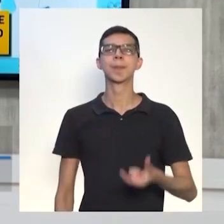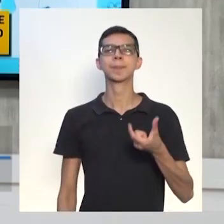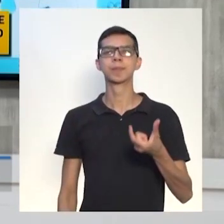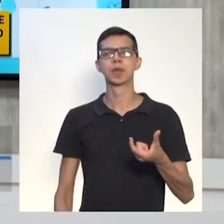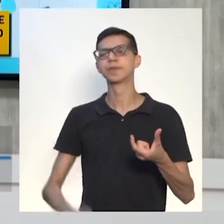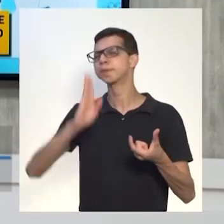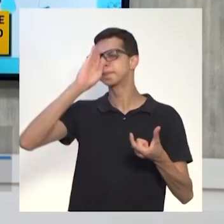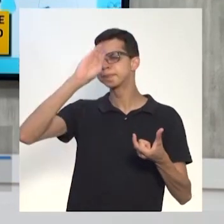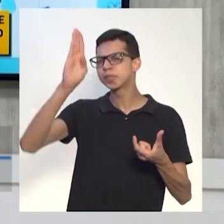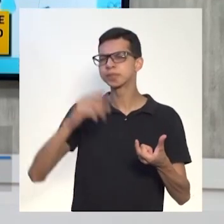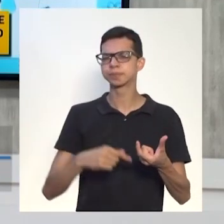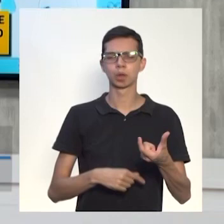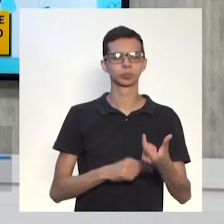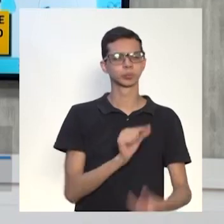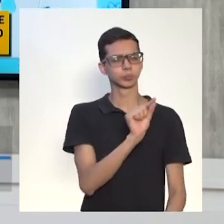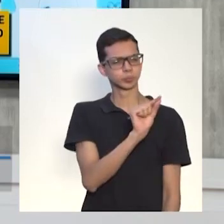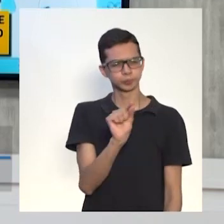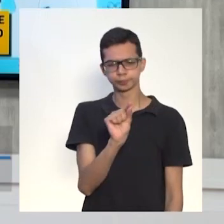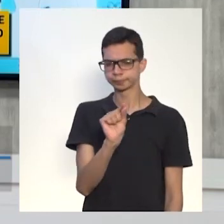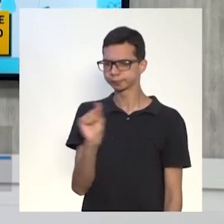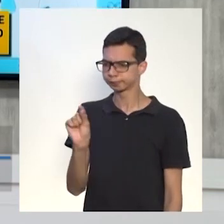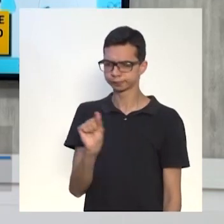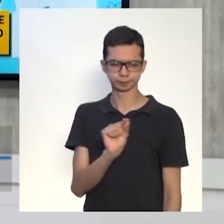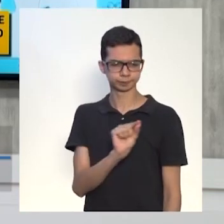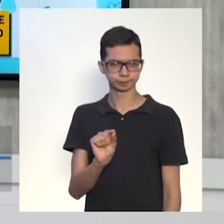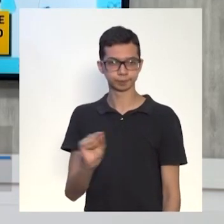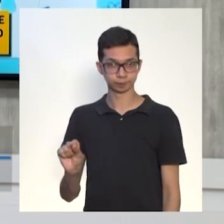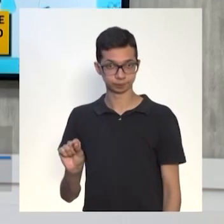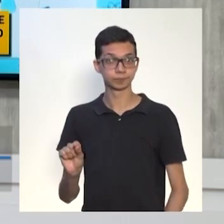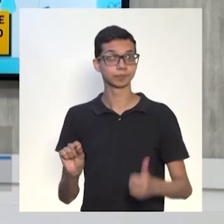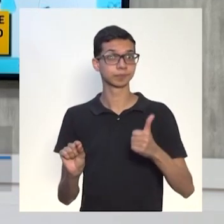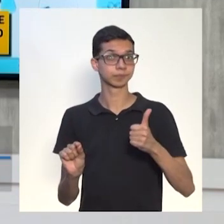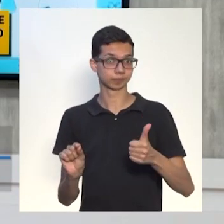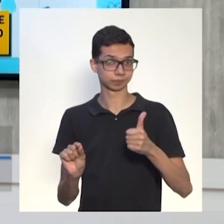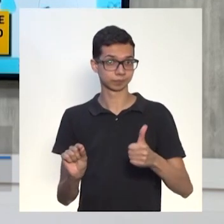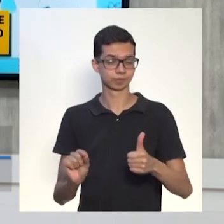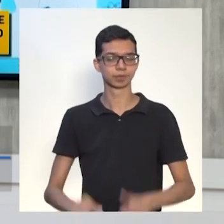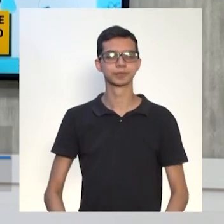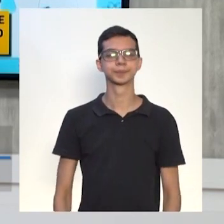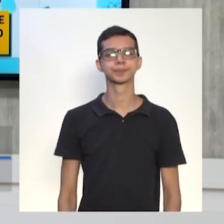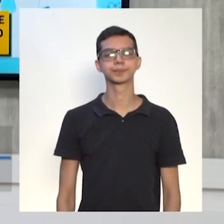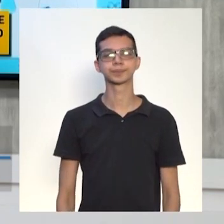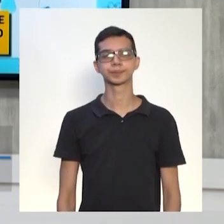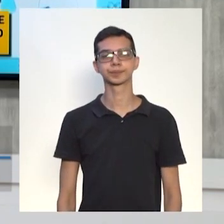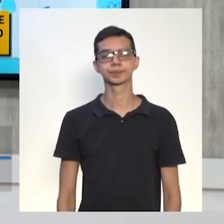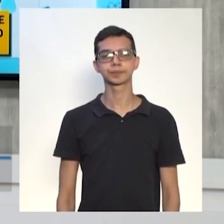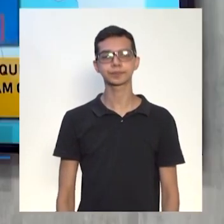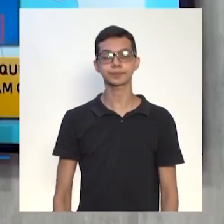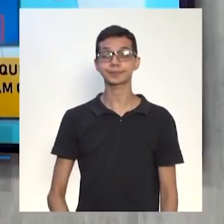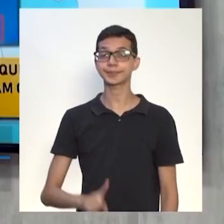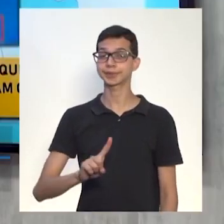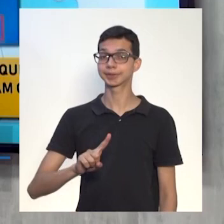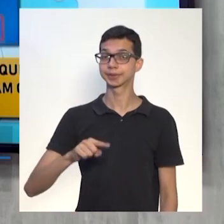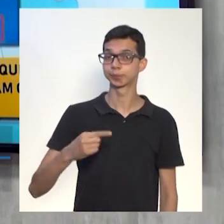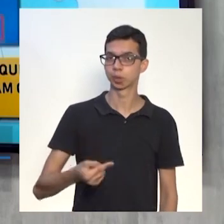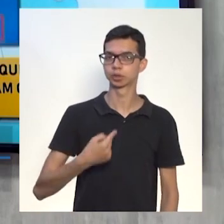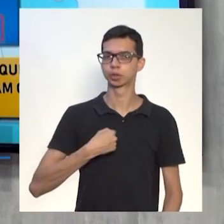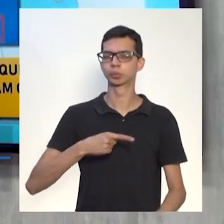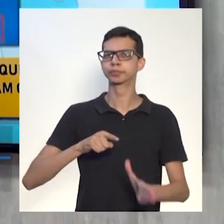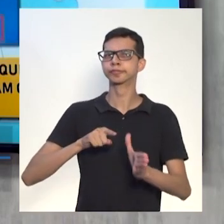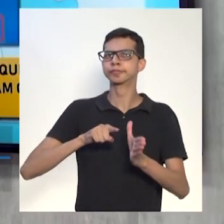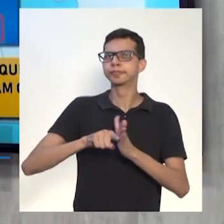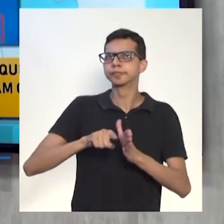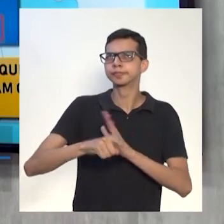expressam, as expressões que caracterizam o mesmo tema, certo? E aí, então, eu faço